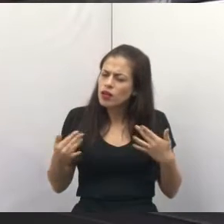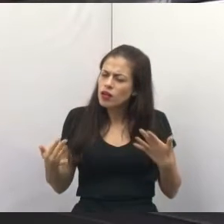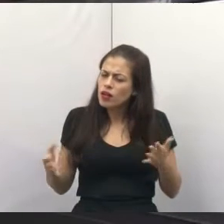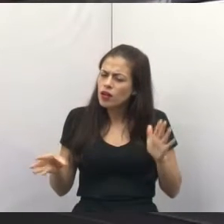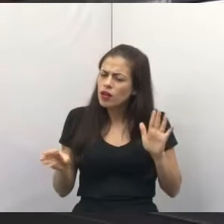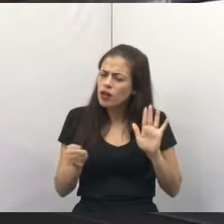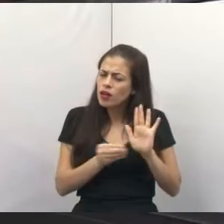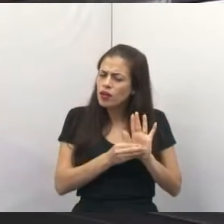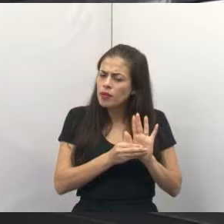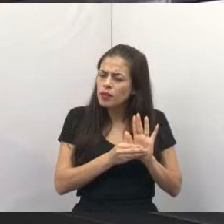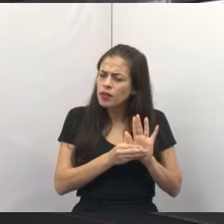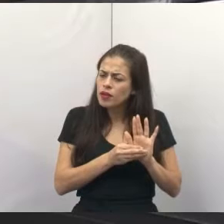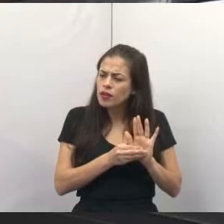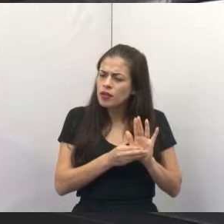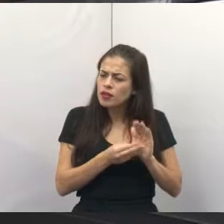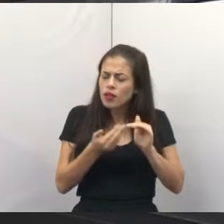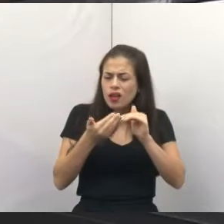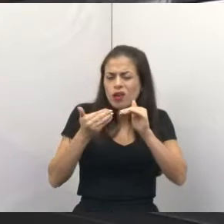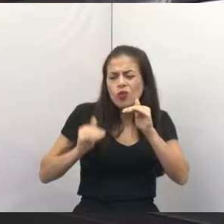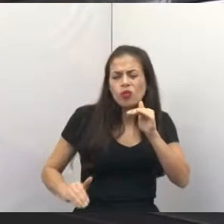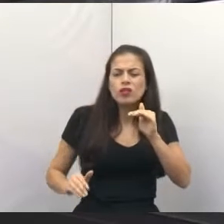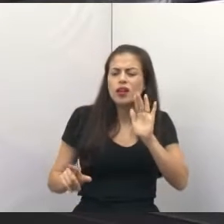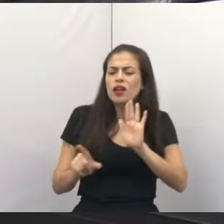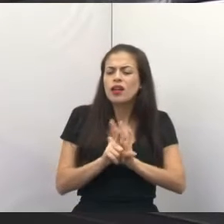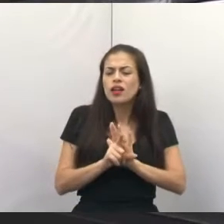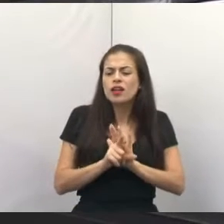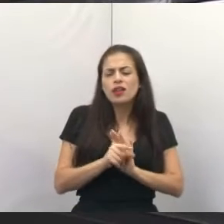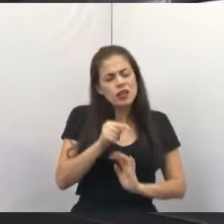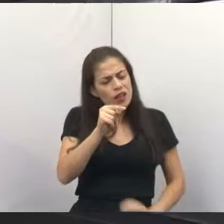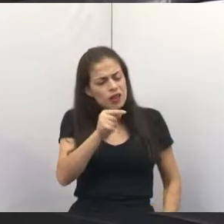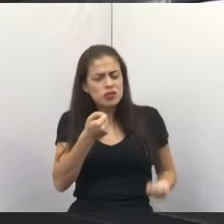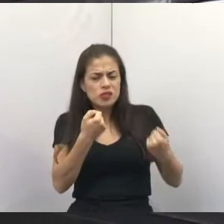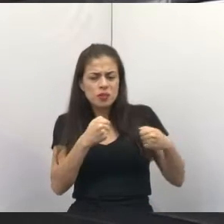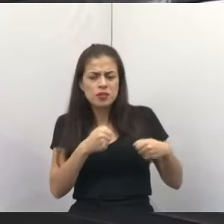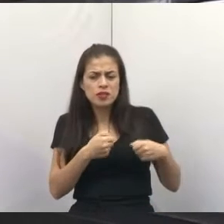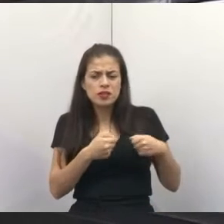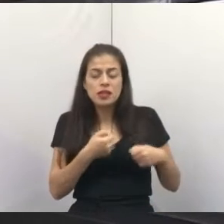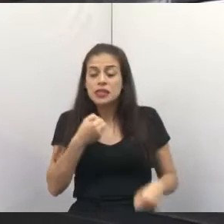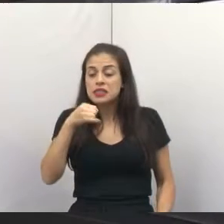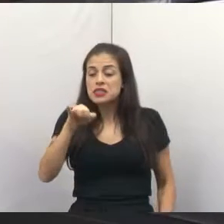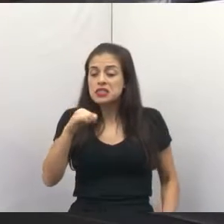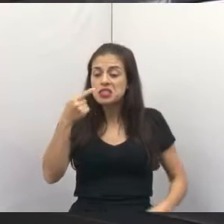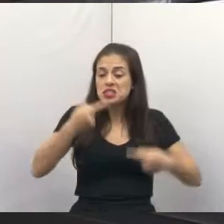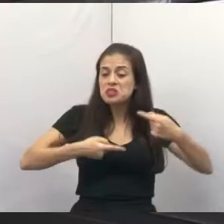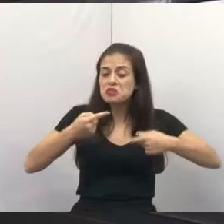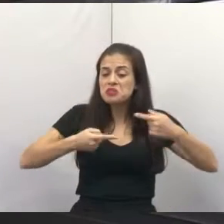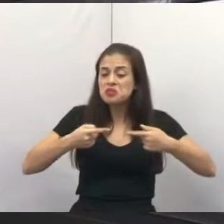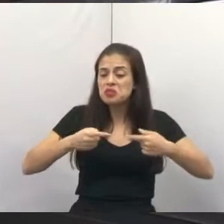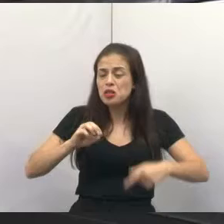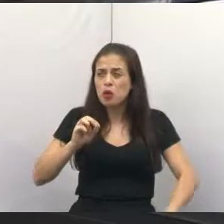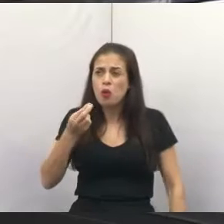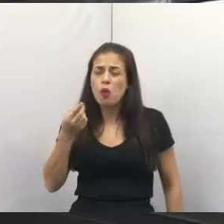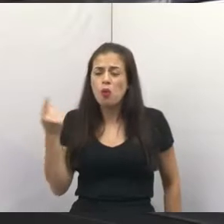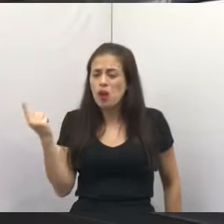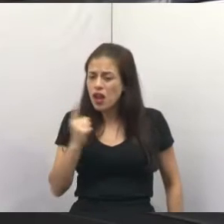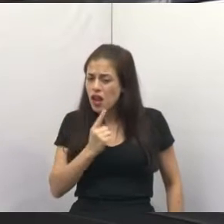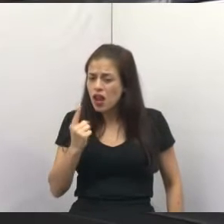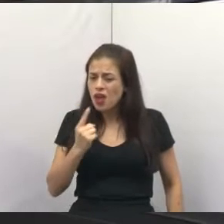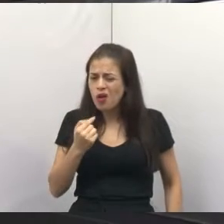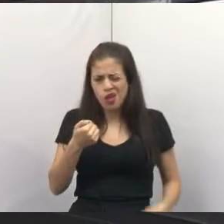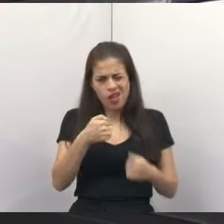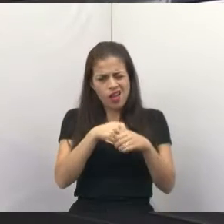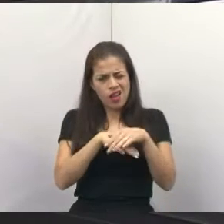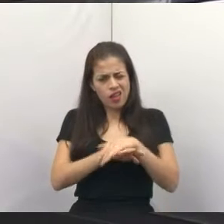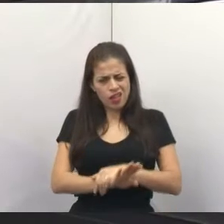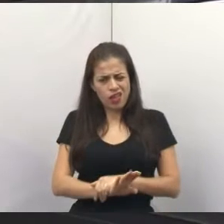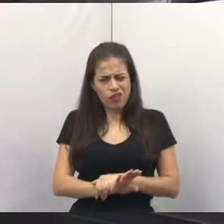tem que dizer uma comissão de Constituição e Justiça. Se ela foi discutida ou não, isso faz parte do processo. Agora, arquiva